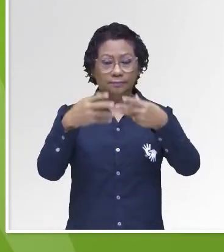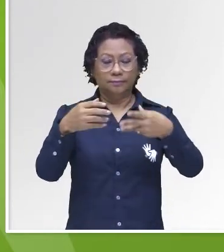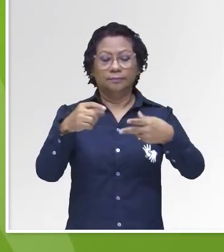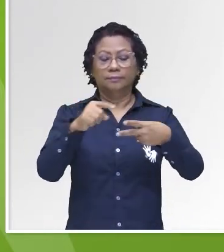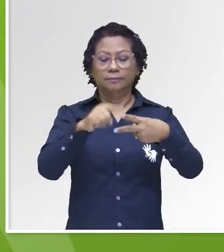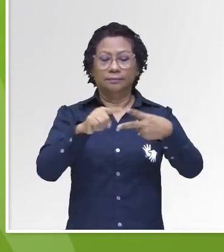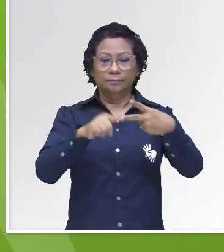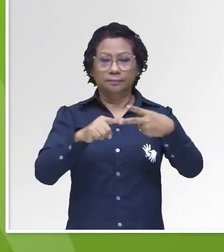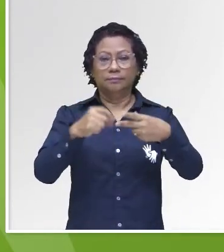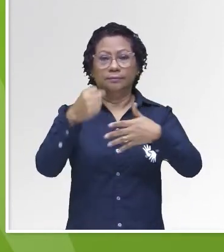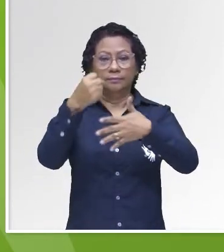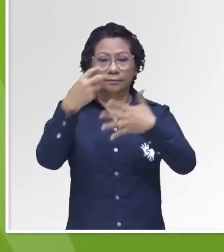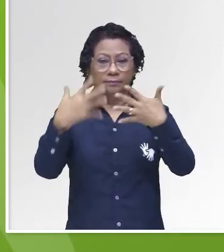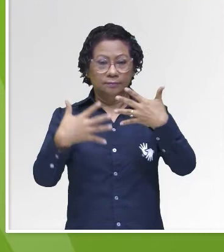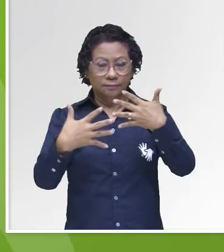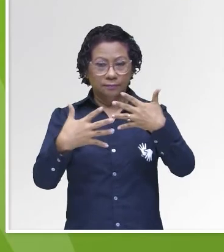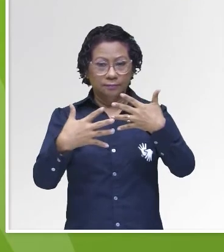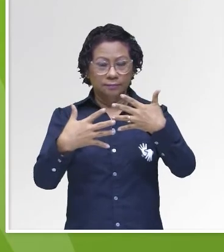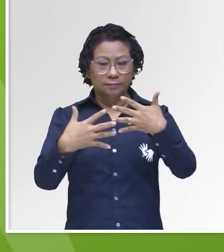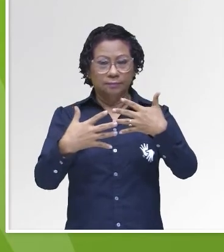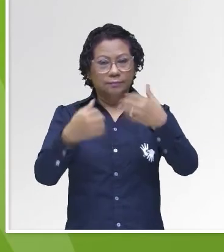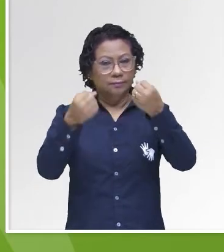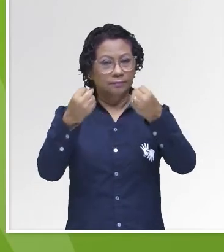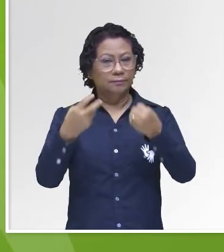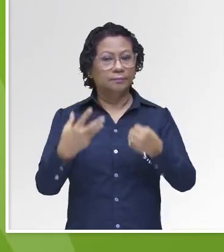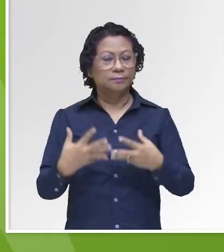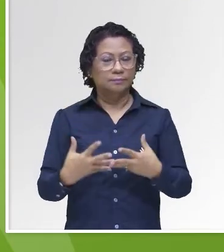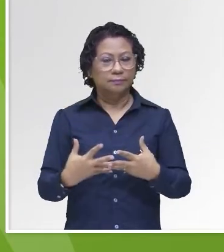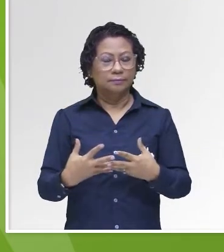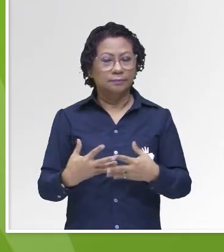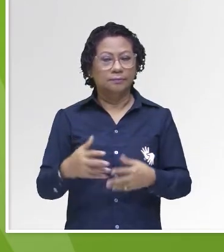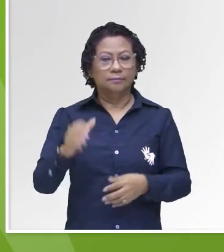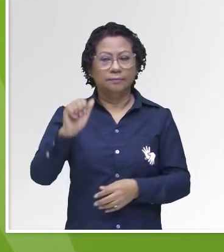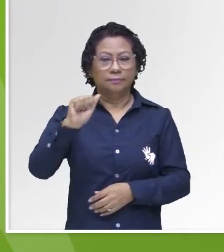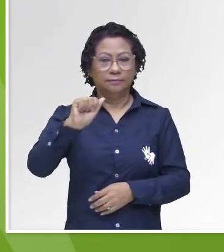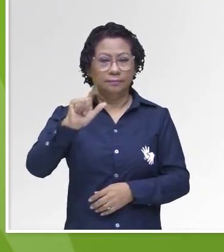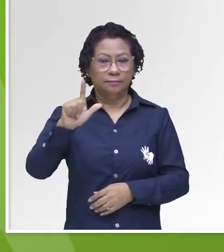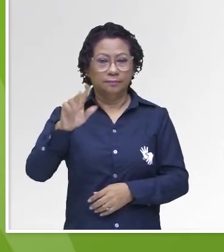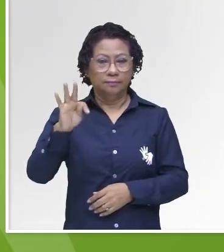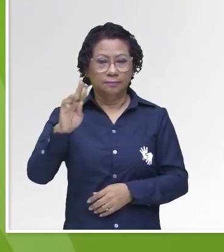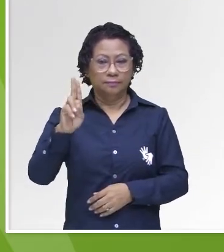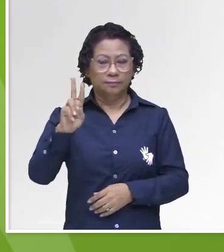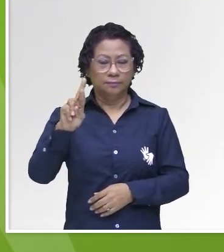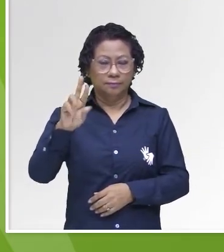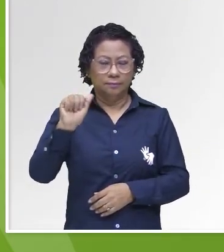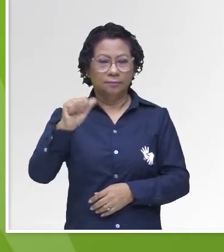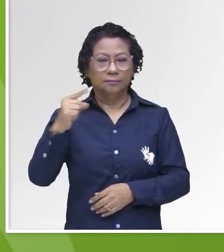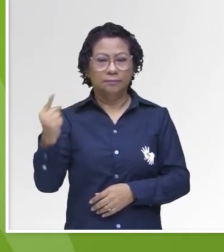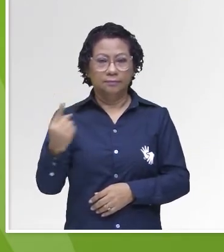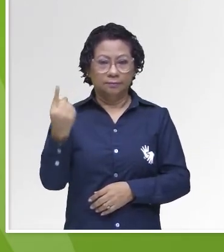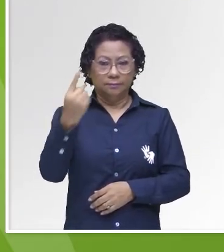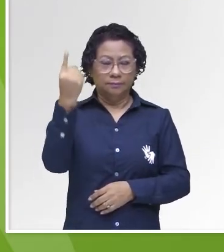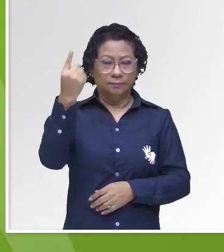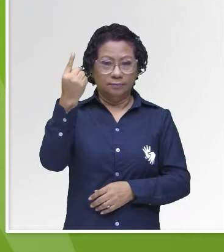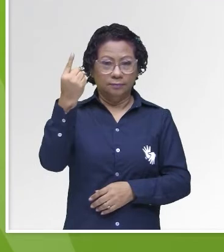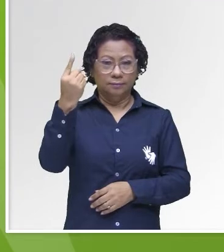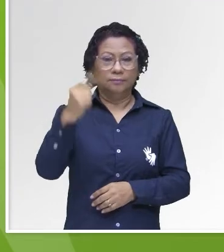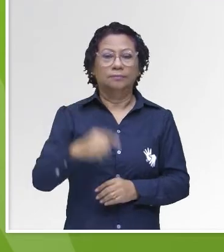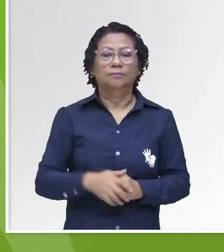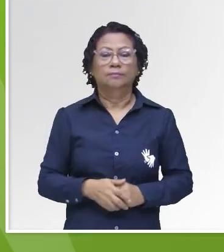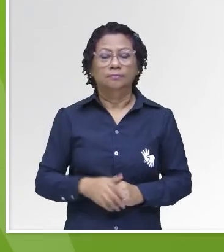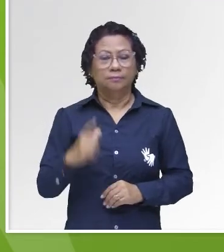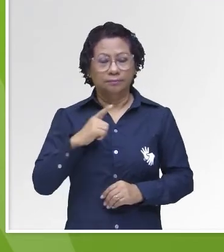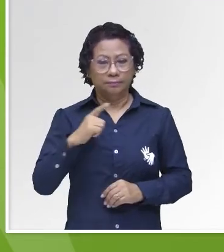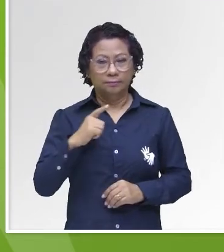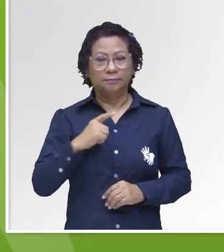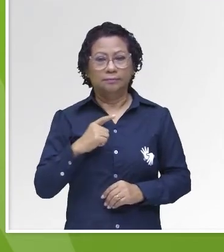bem? Bom, é importante frisar, né, que na altura máxima a velocidade do móvel